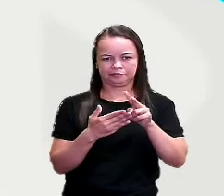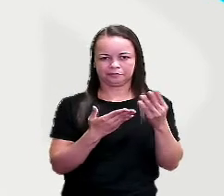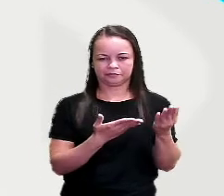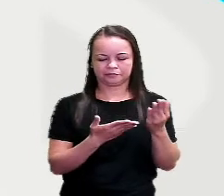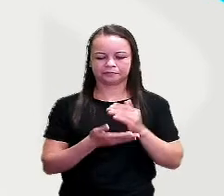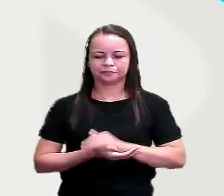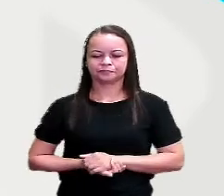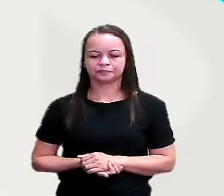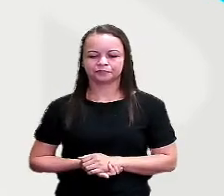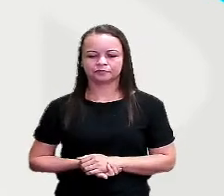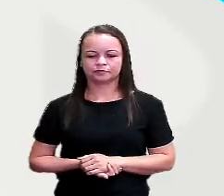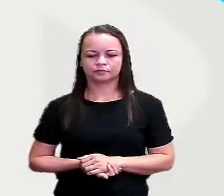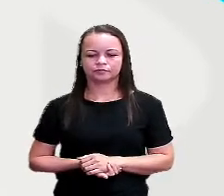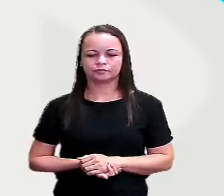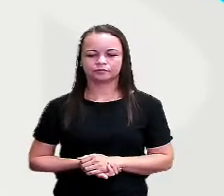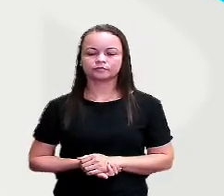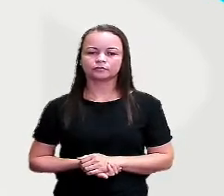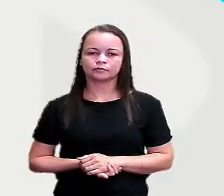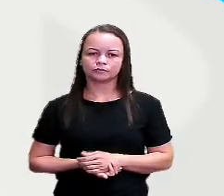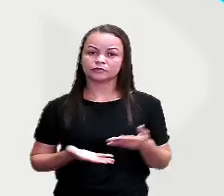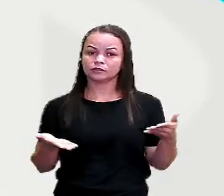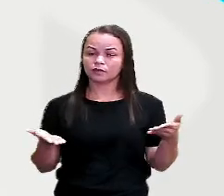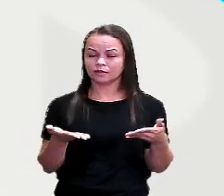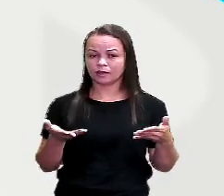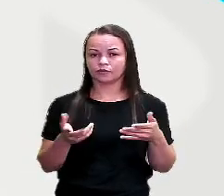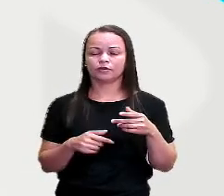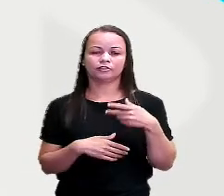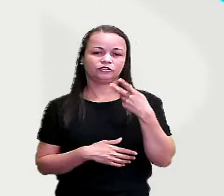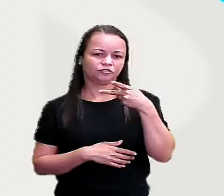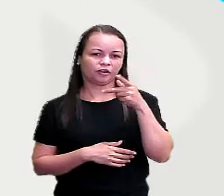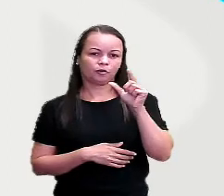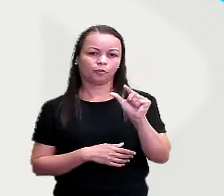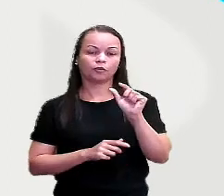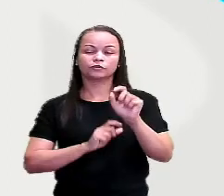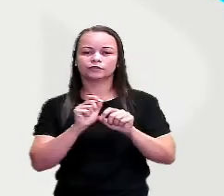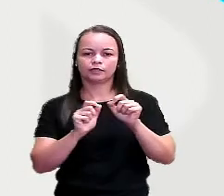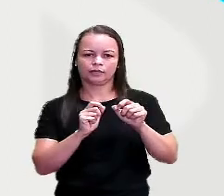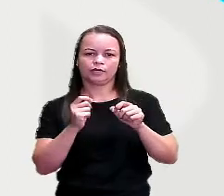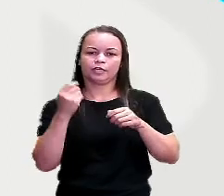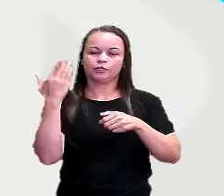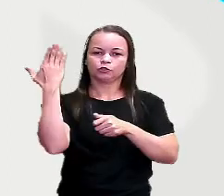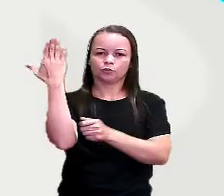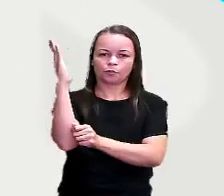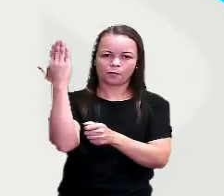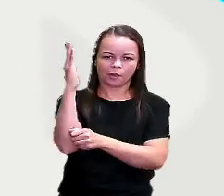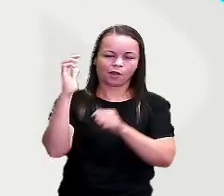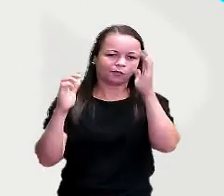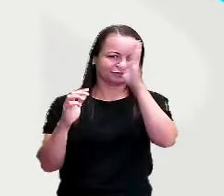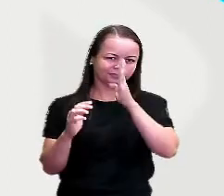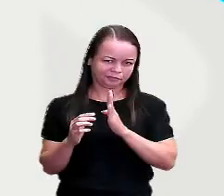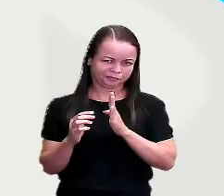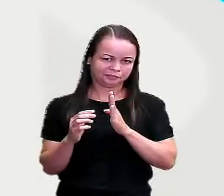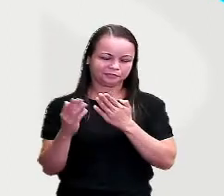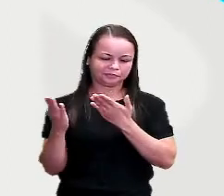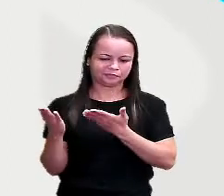E aí, a gente volta aqui um pouquinho para falar do pau-brasil, como eu falei para vocês no começo da aula,